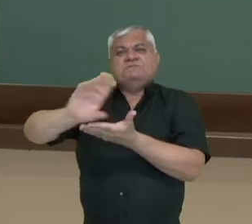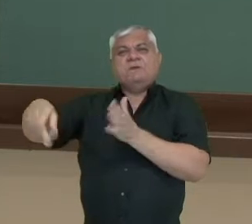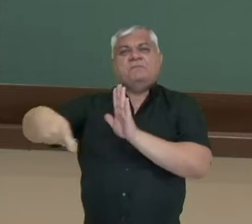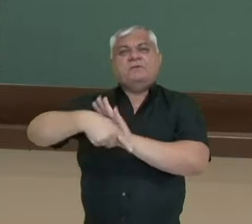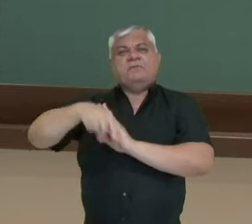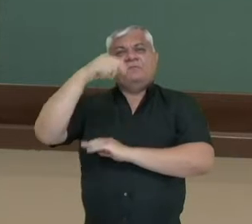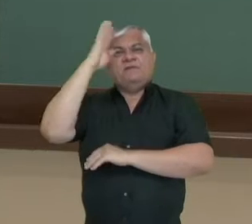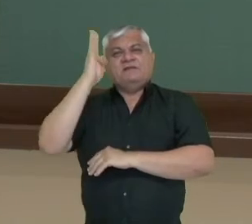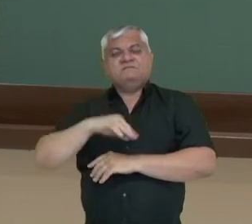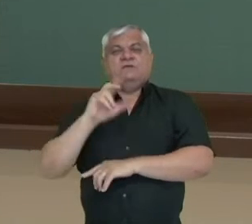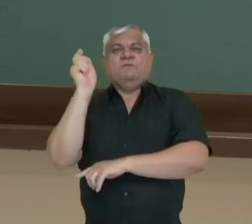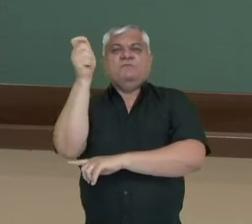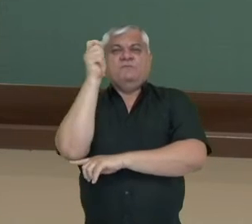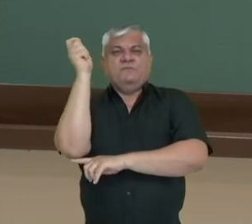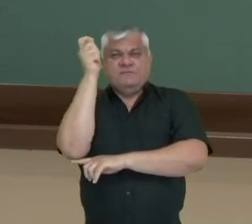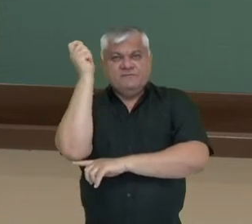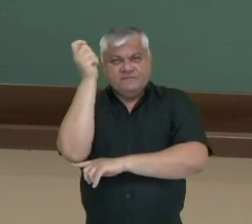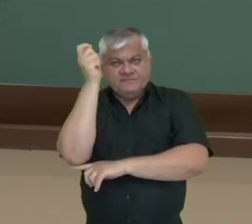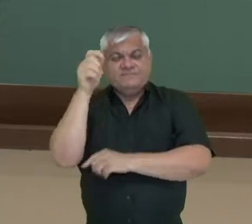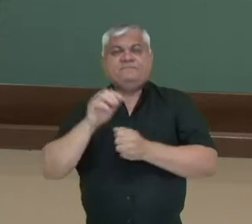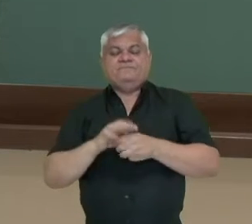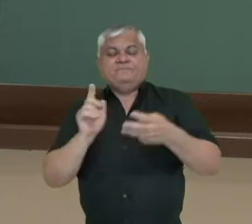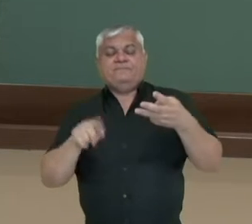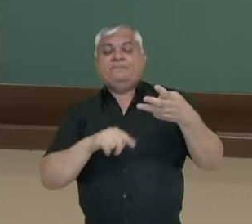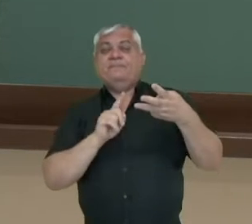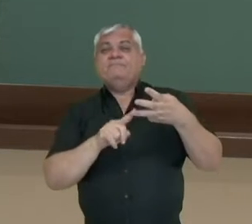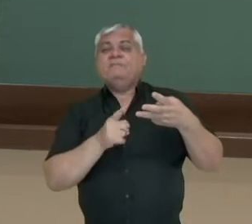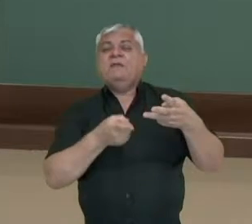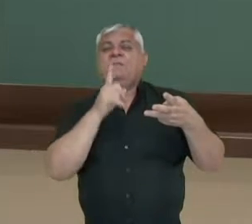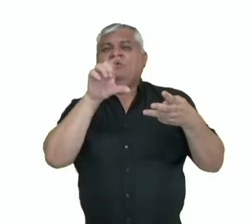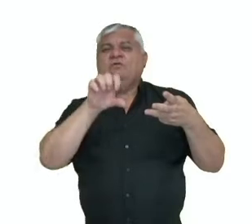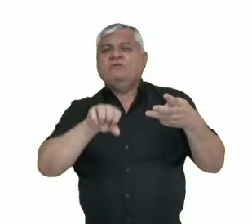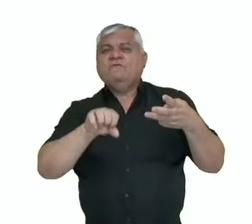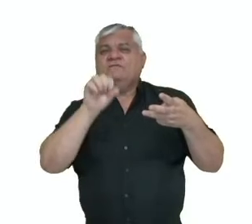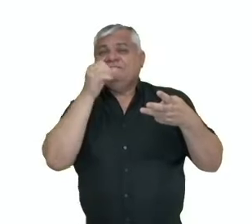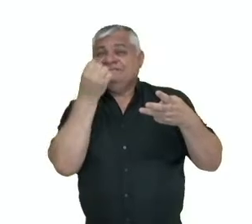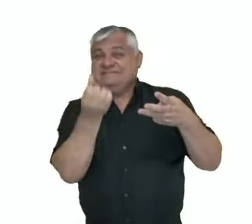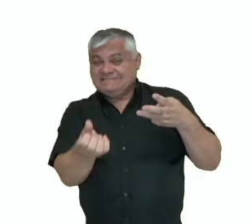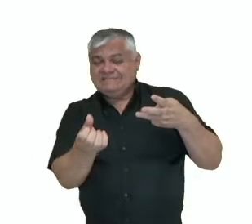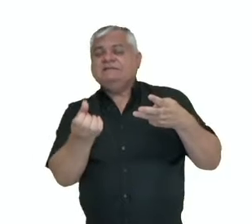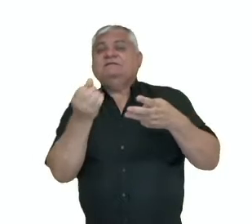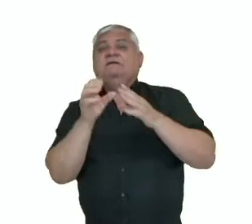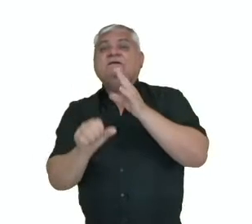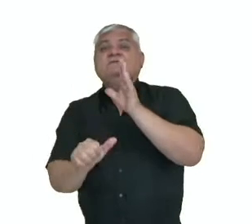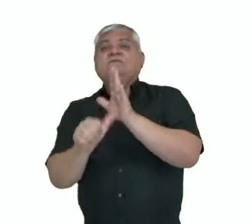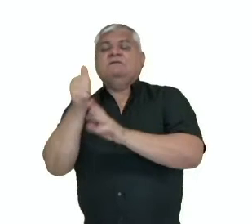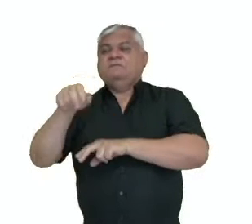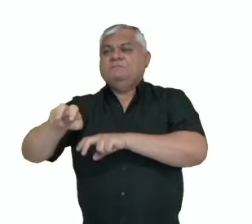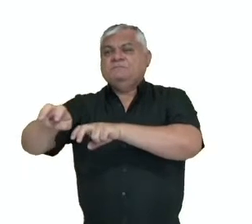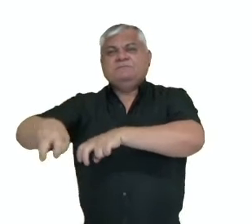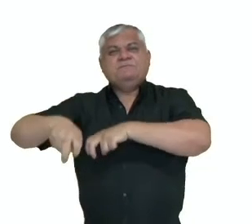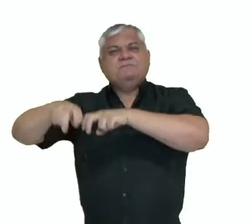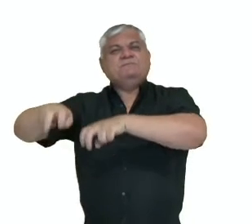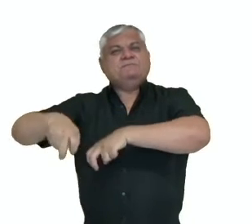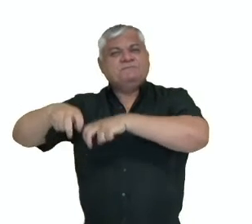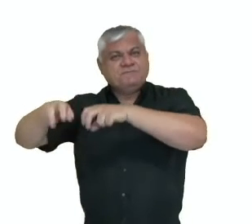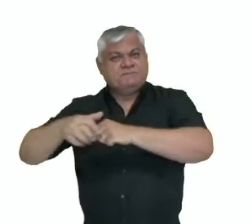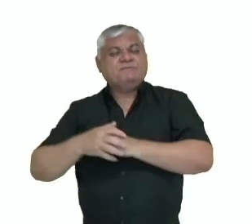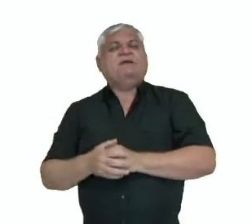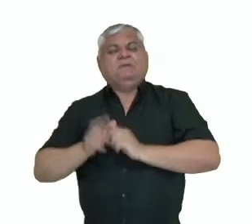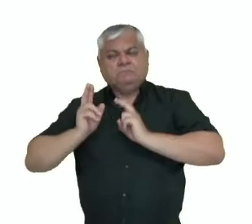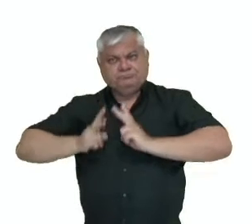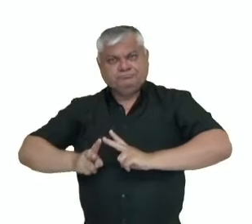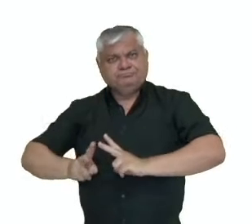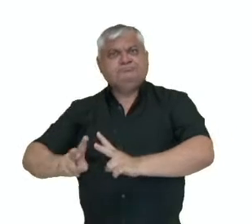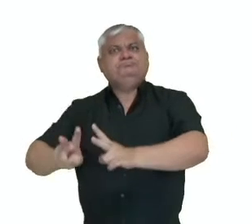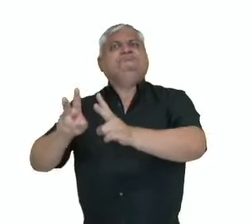no Rio Grande do Sul. Em 1906, surgem os primórdios do cooperativo agropecuário no Brasil, que hoje em